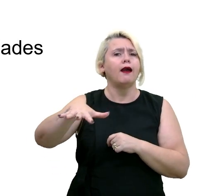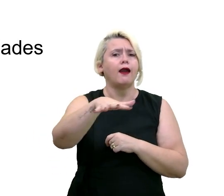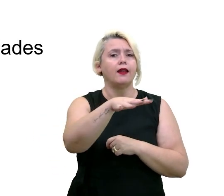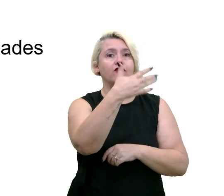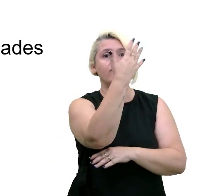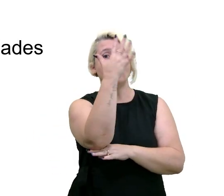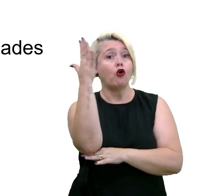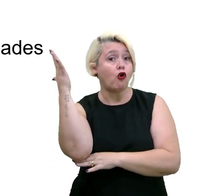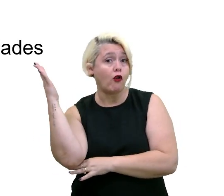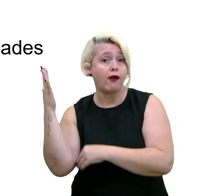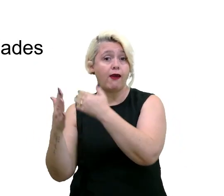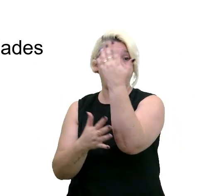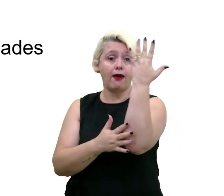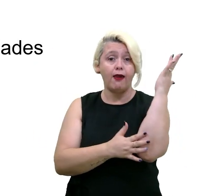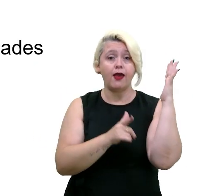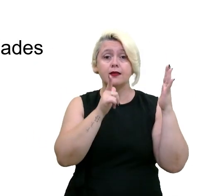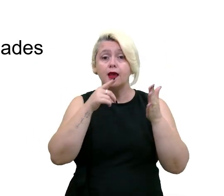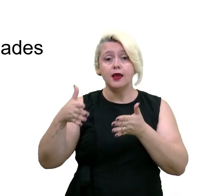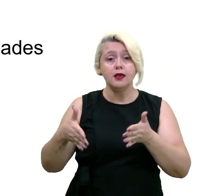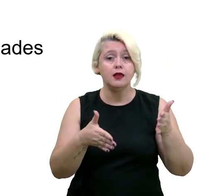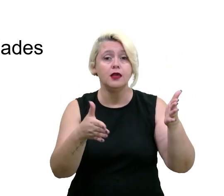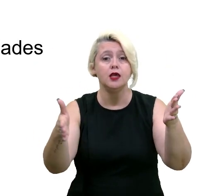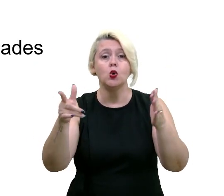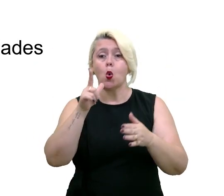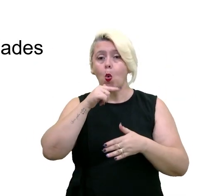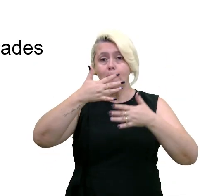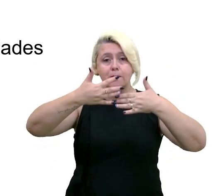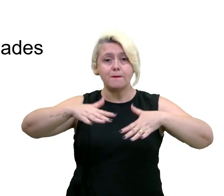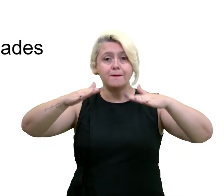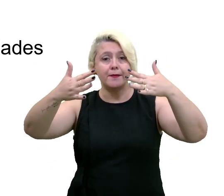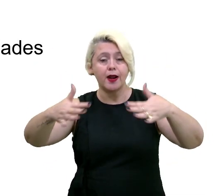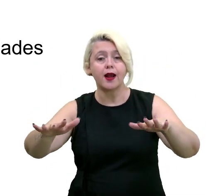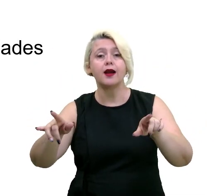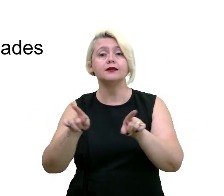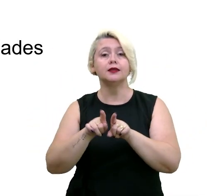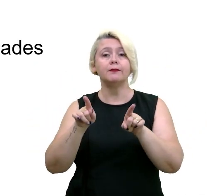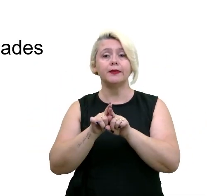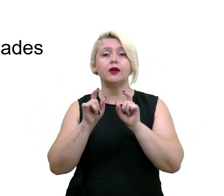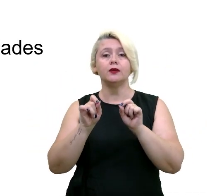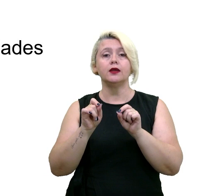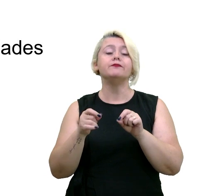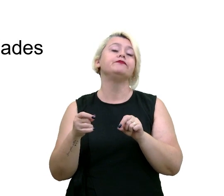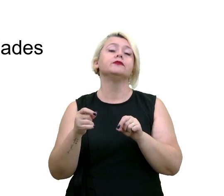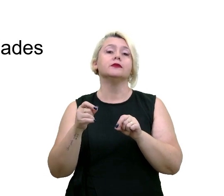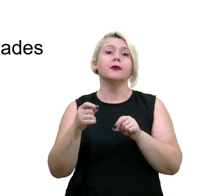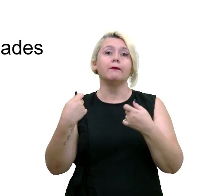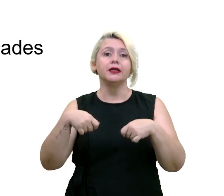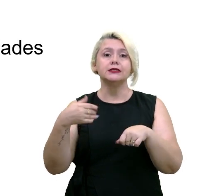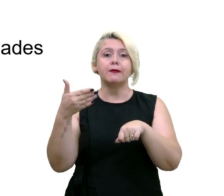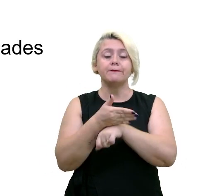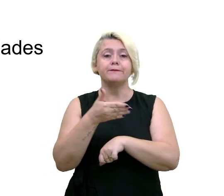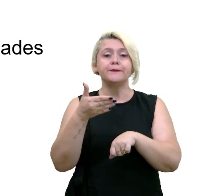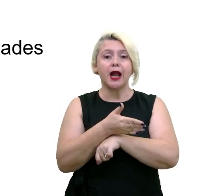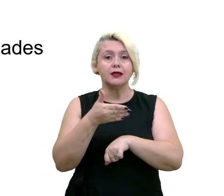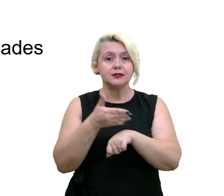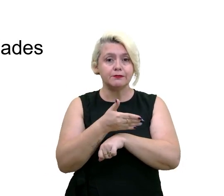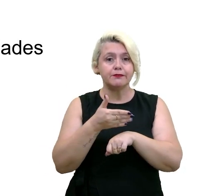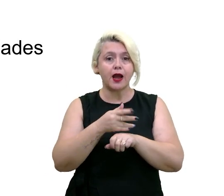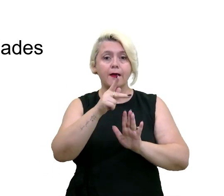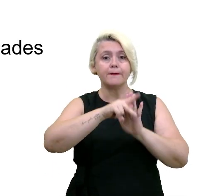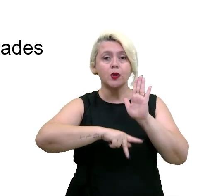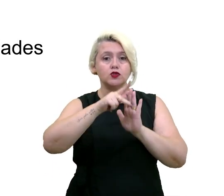As florestas, os rios, os oceanos. E a participação em projetos de conservação e apoio a